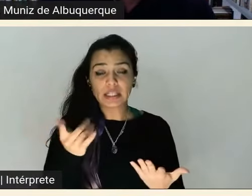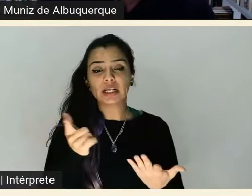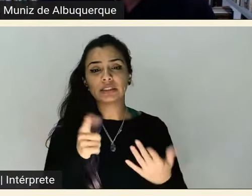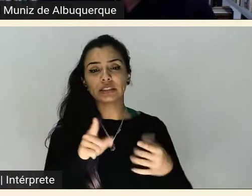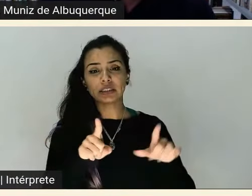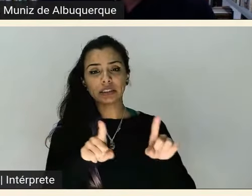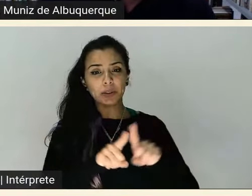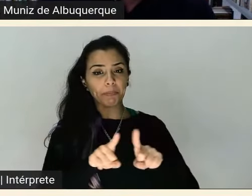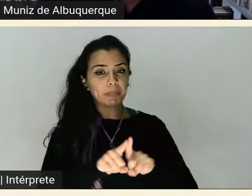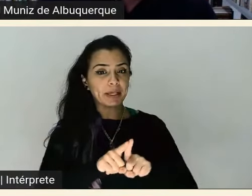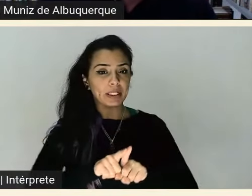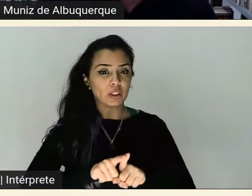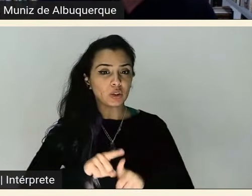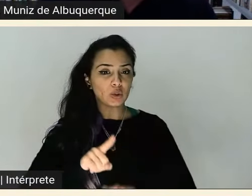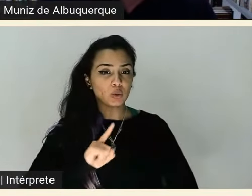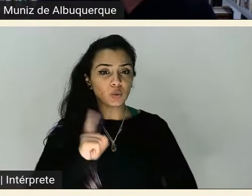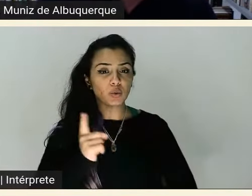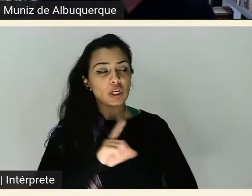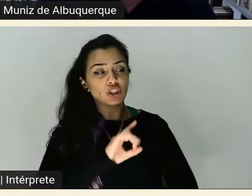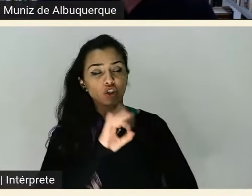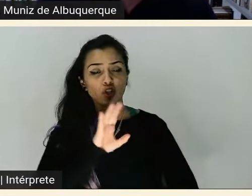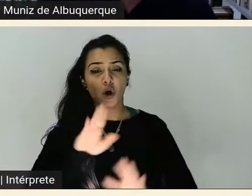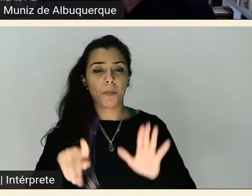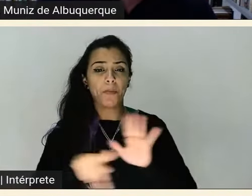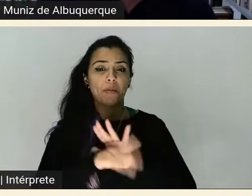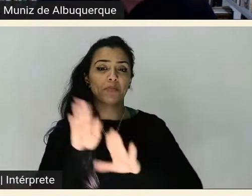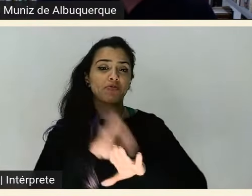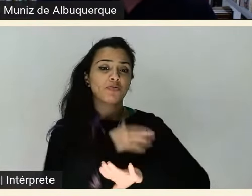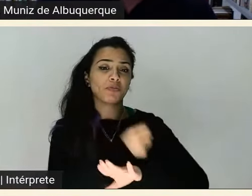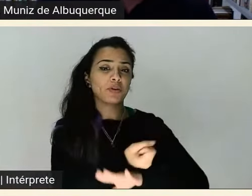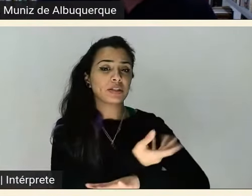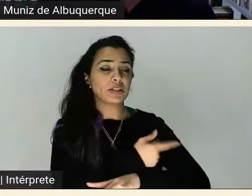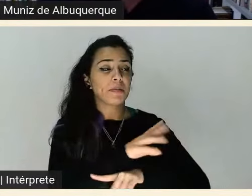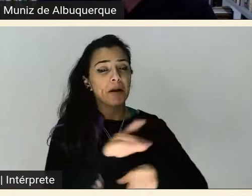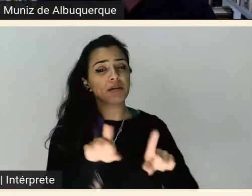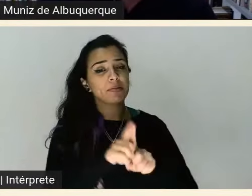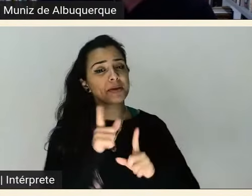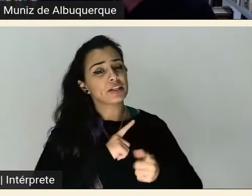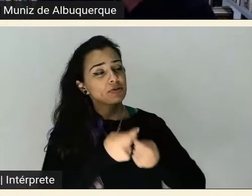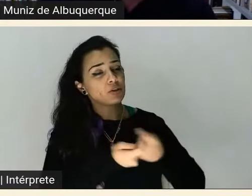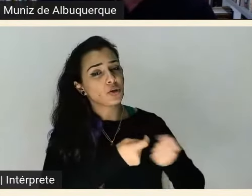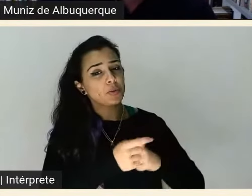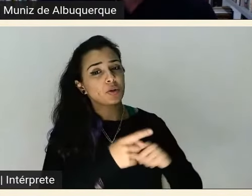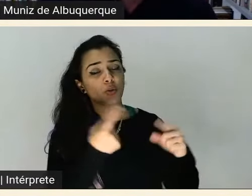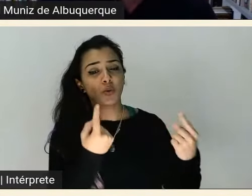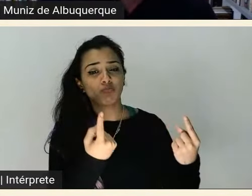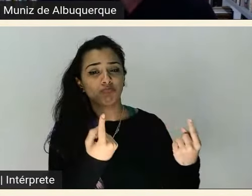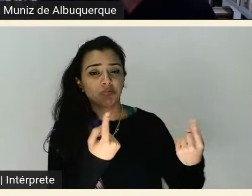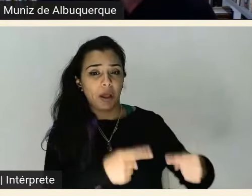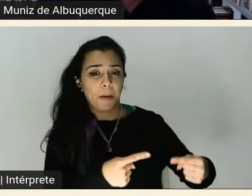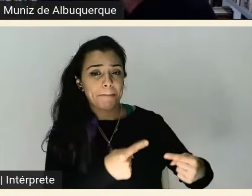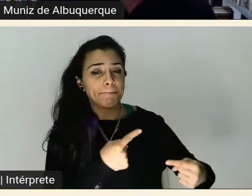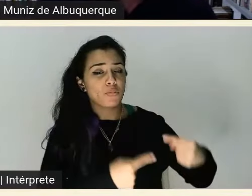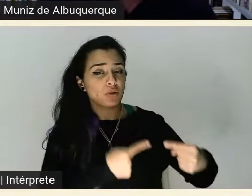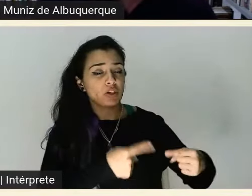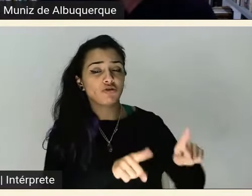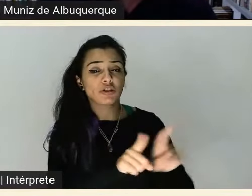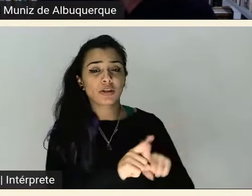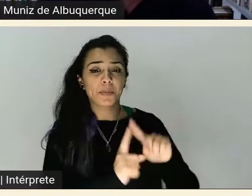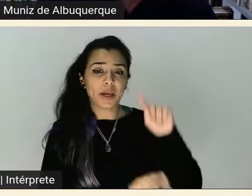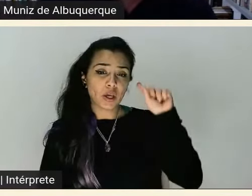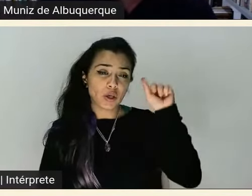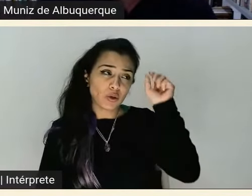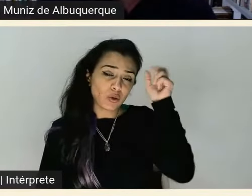né, de modernização, mas um projeto de domínio político e cultural a nível nacional. Não é